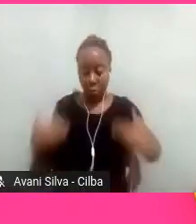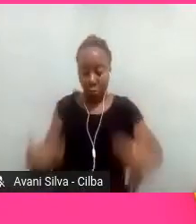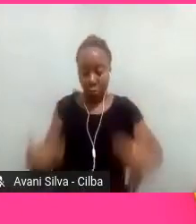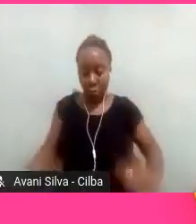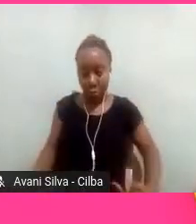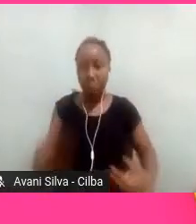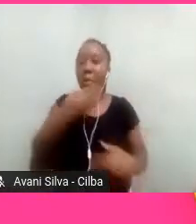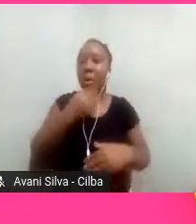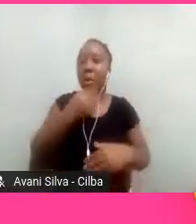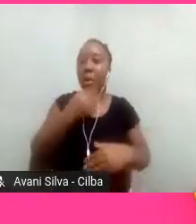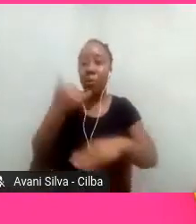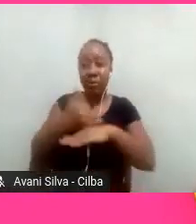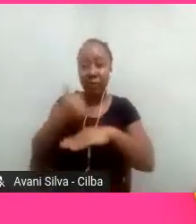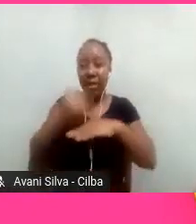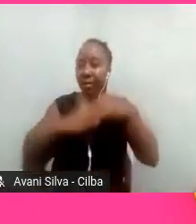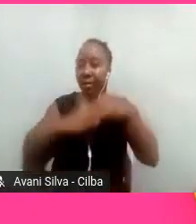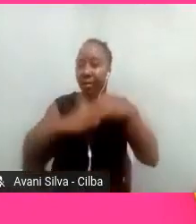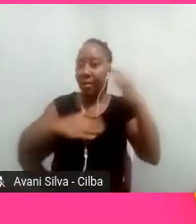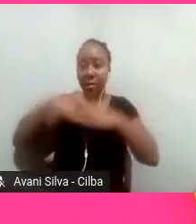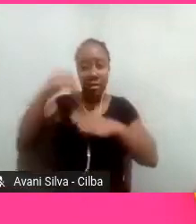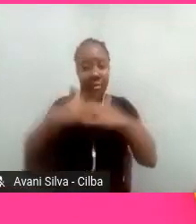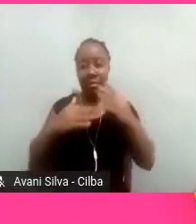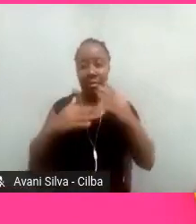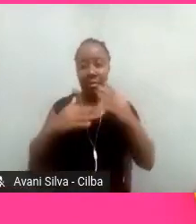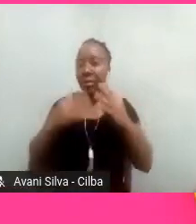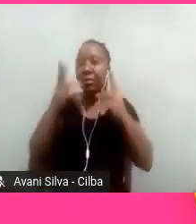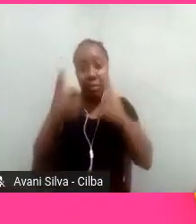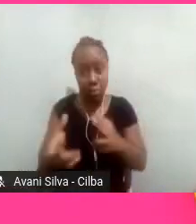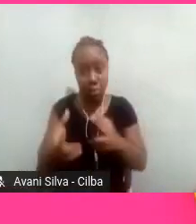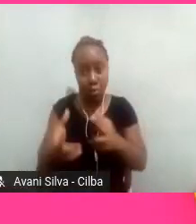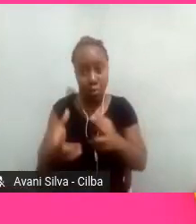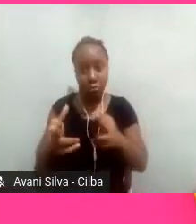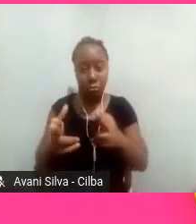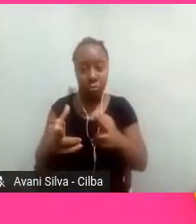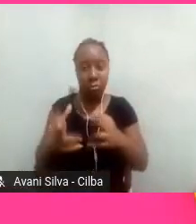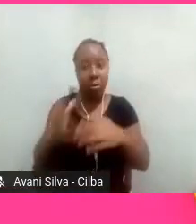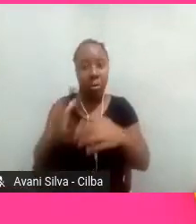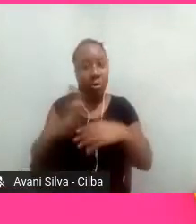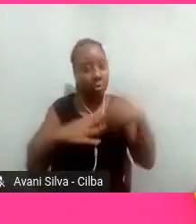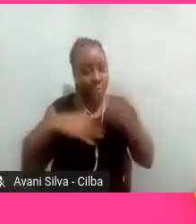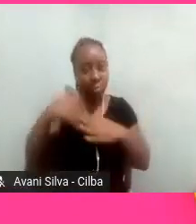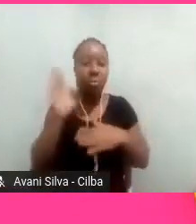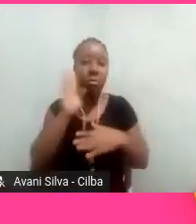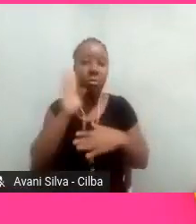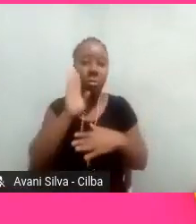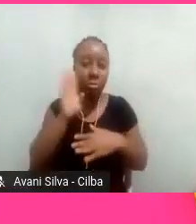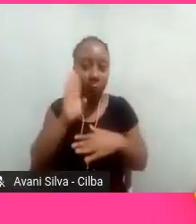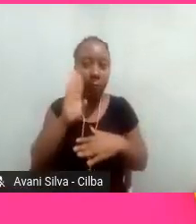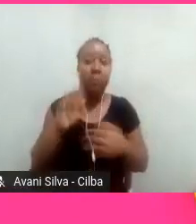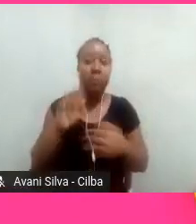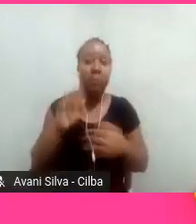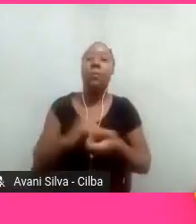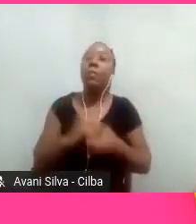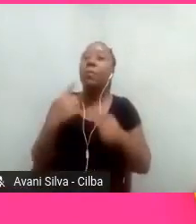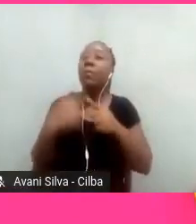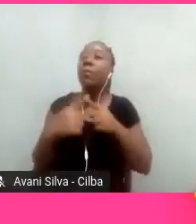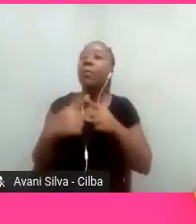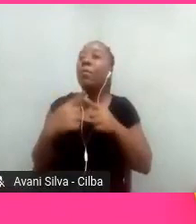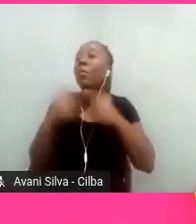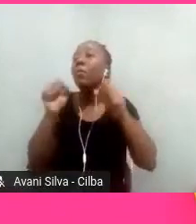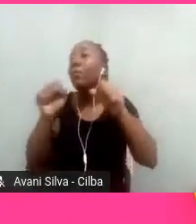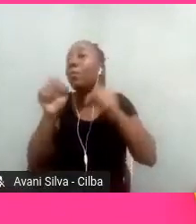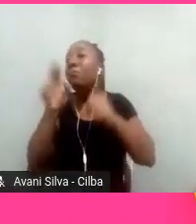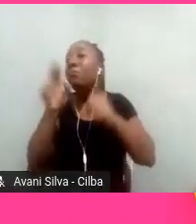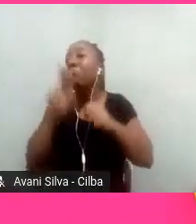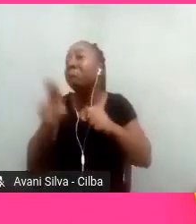a mesma, não muda. Então, por isso que é uma técnica interessante, porque a gente pode usar ela para fazer